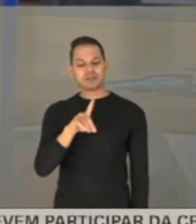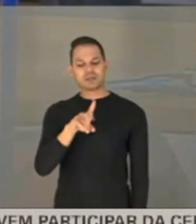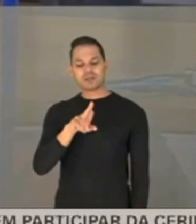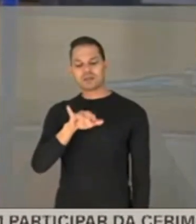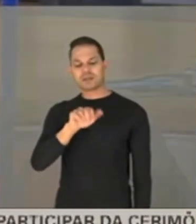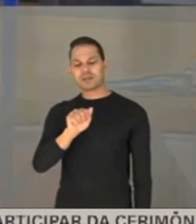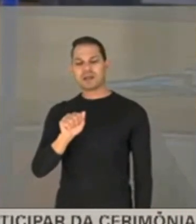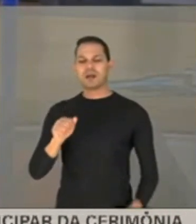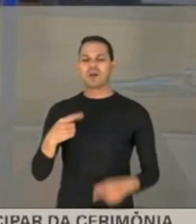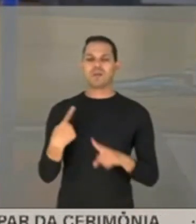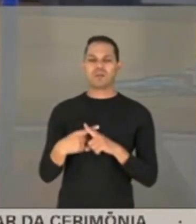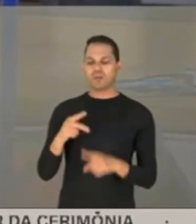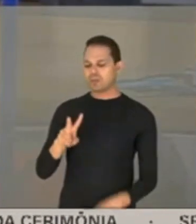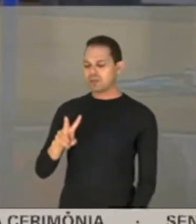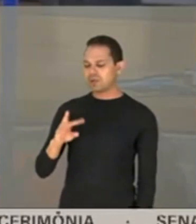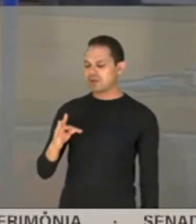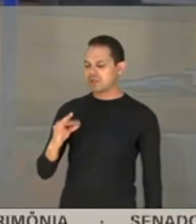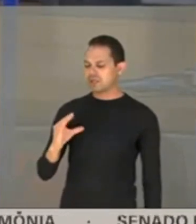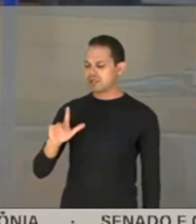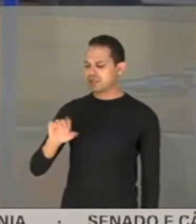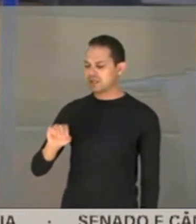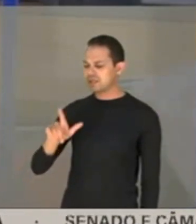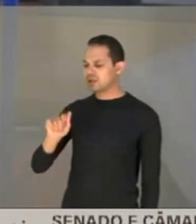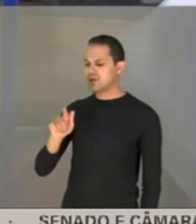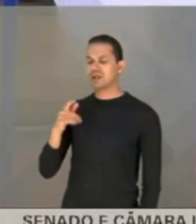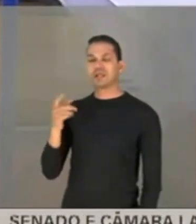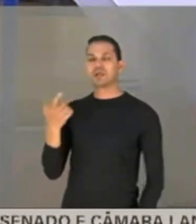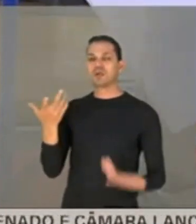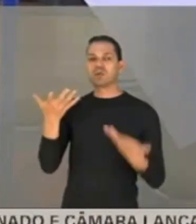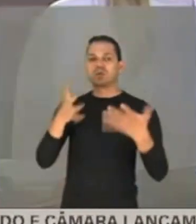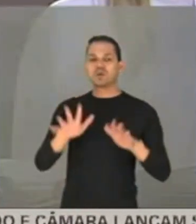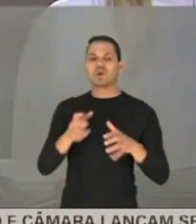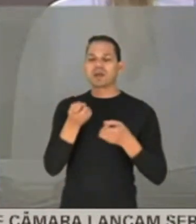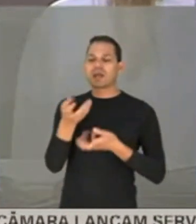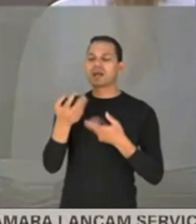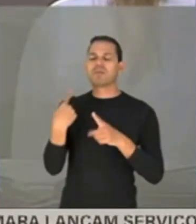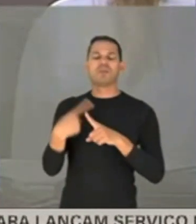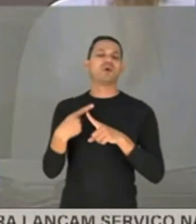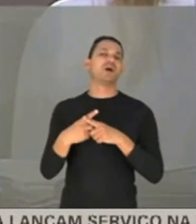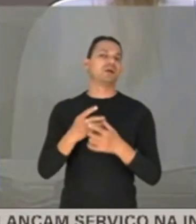da VTC-Log de prestar esse depoimento?